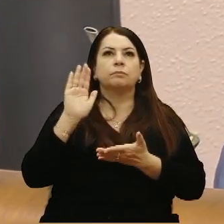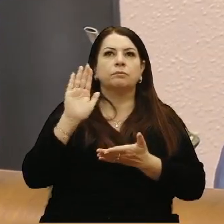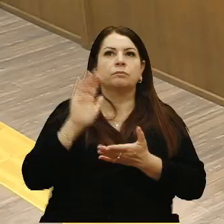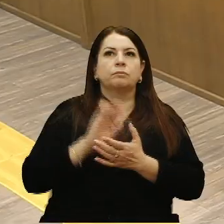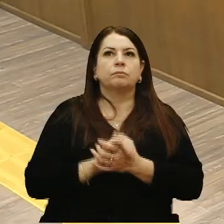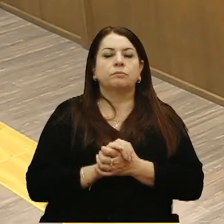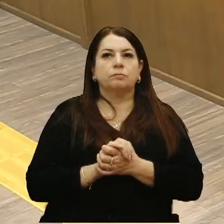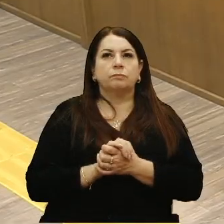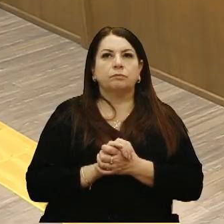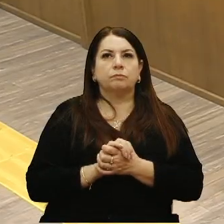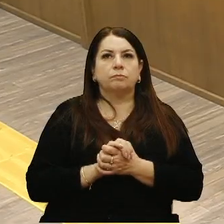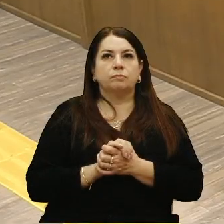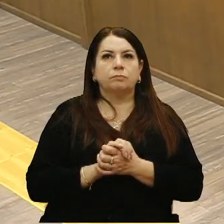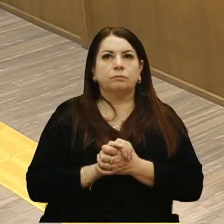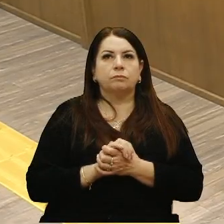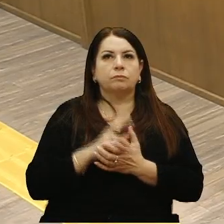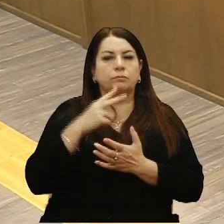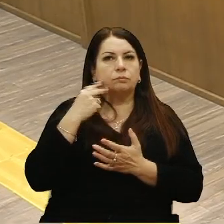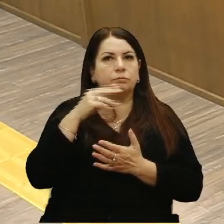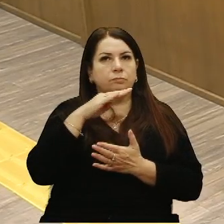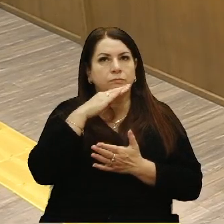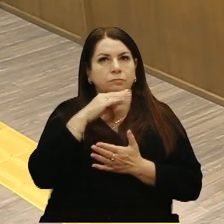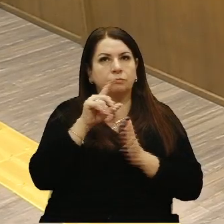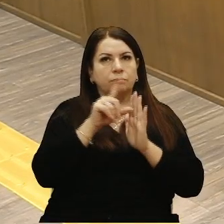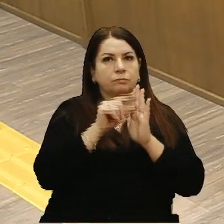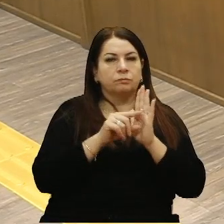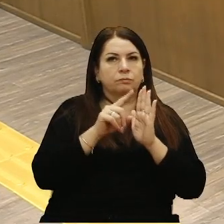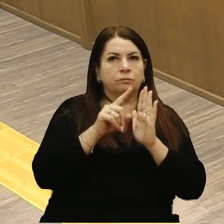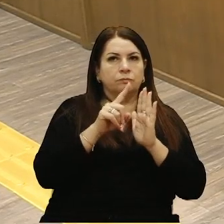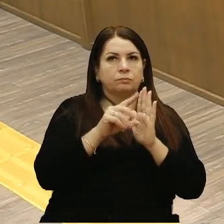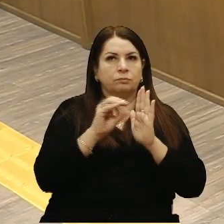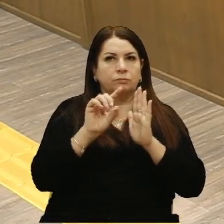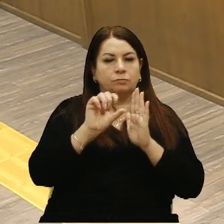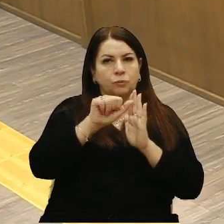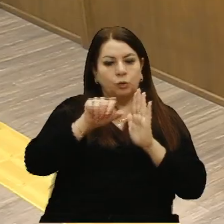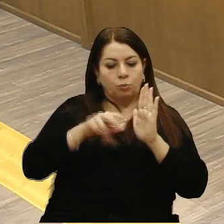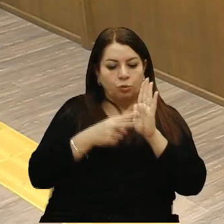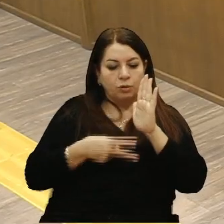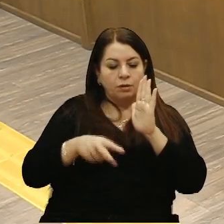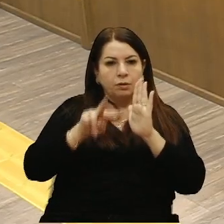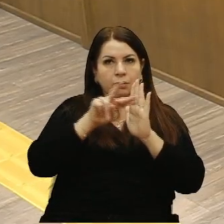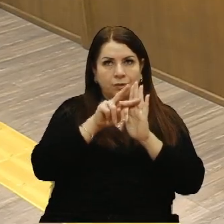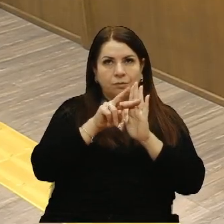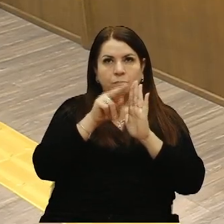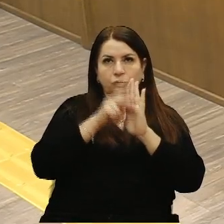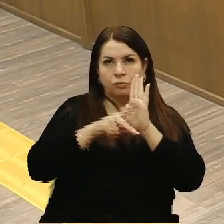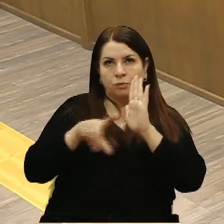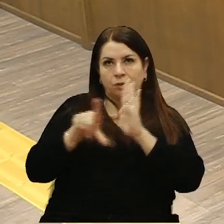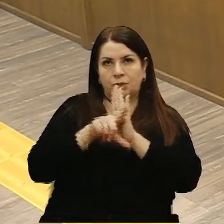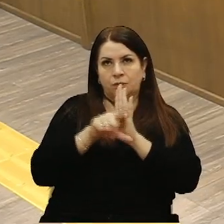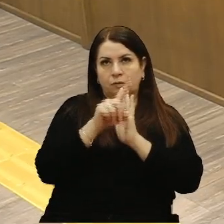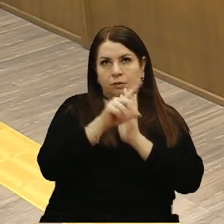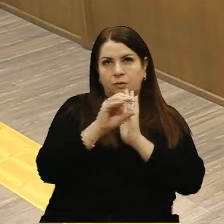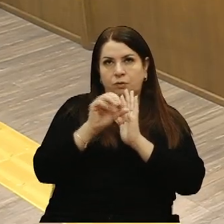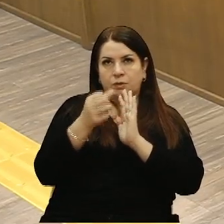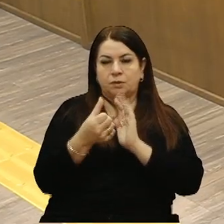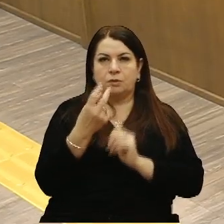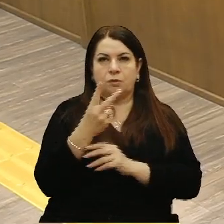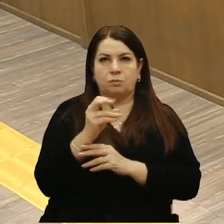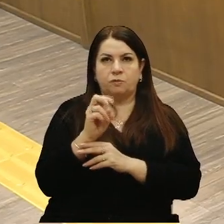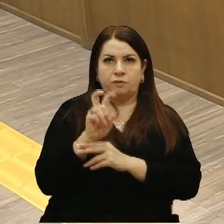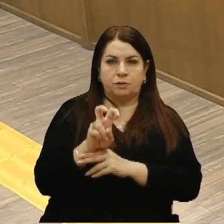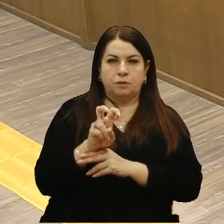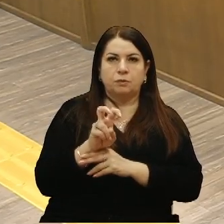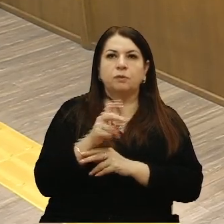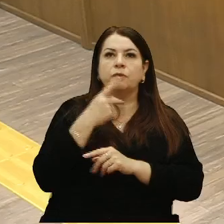presidente. Pois não, vereador Bortola. Artigo 118, inversão de pauta do projeto de lei 92, contido no processo 106/2025,